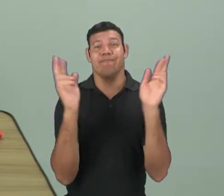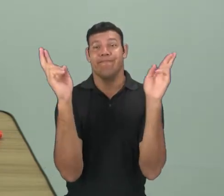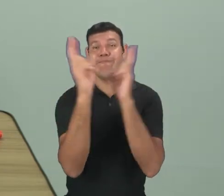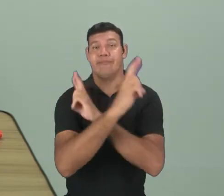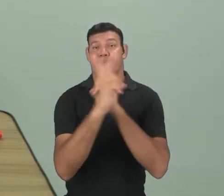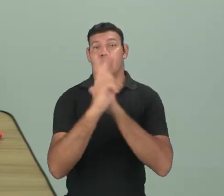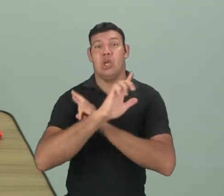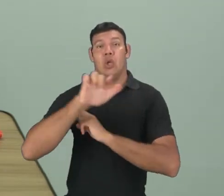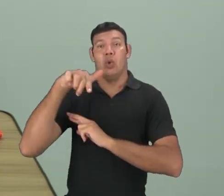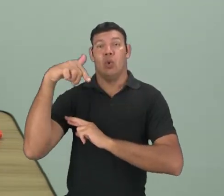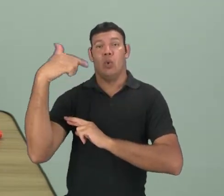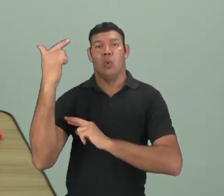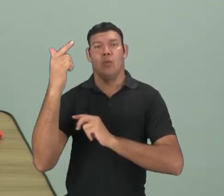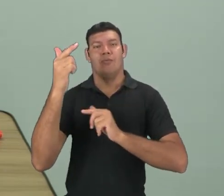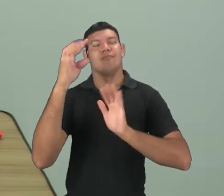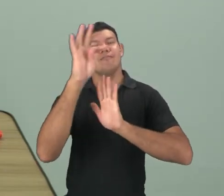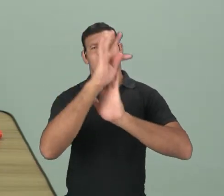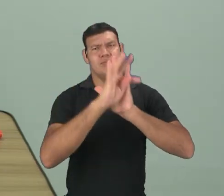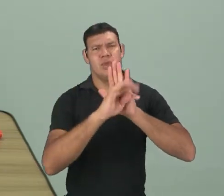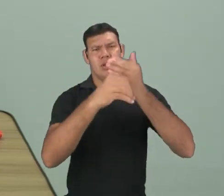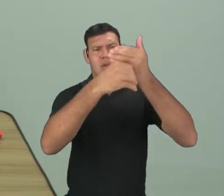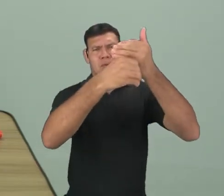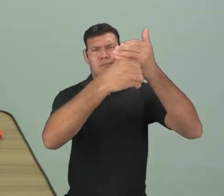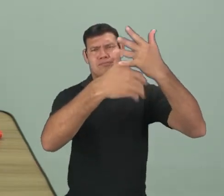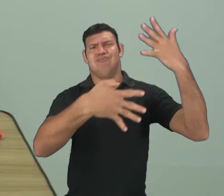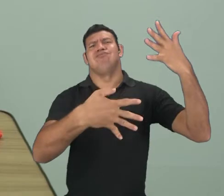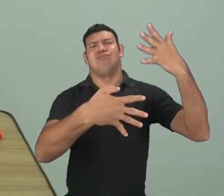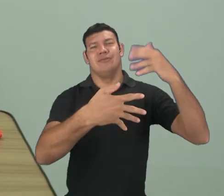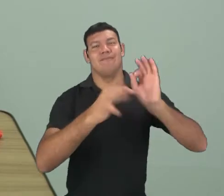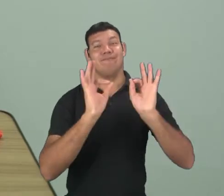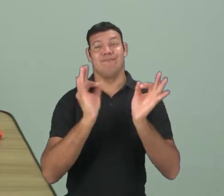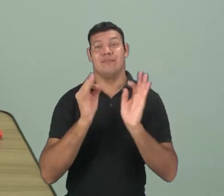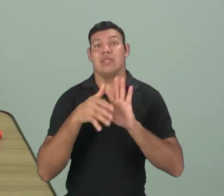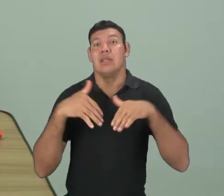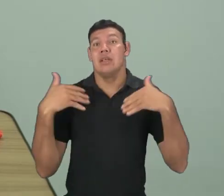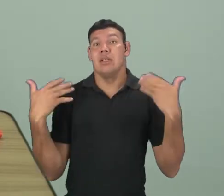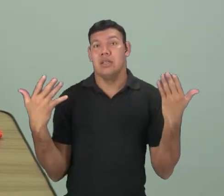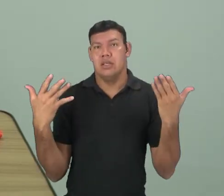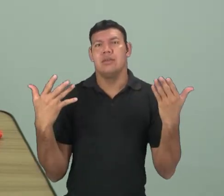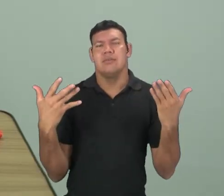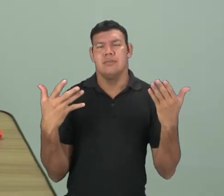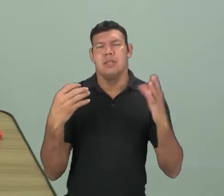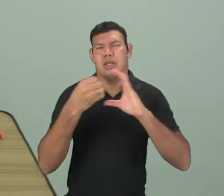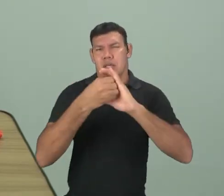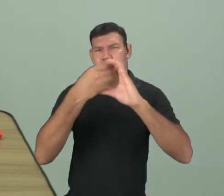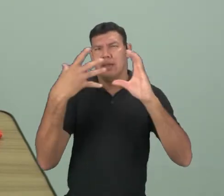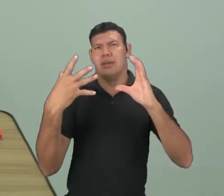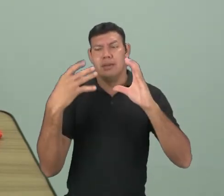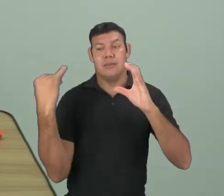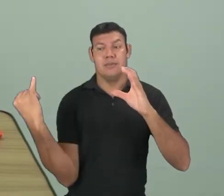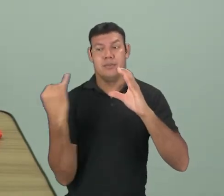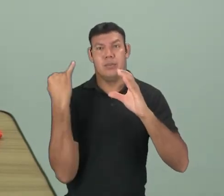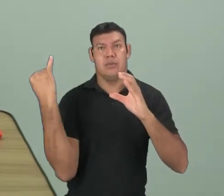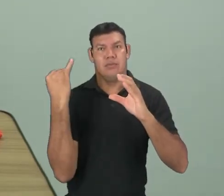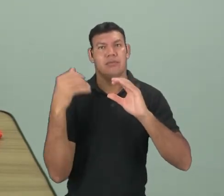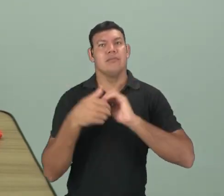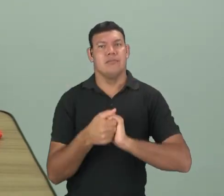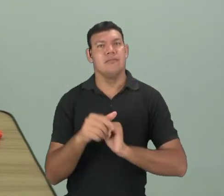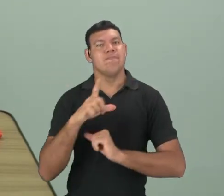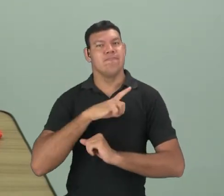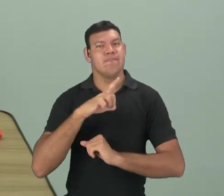a outros textos que são maiores, né? Certinho? E um ponto que nós devemos observar é que existem